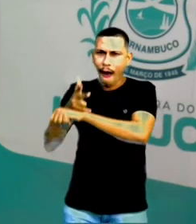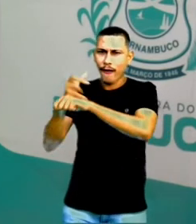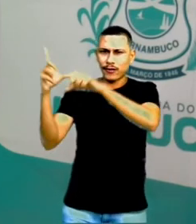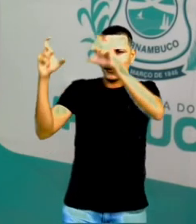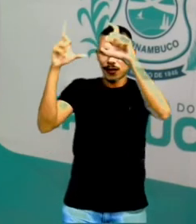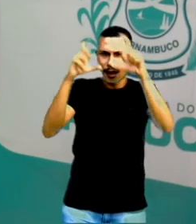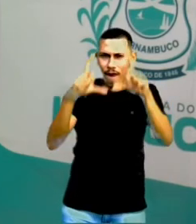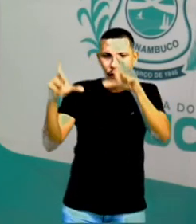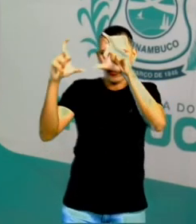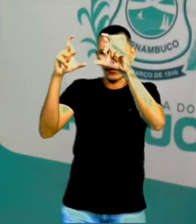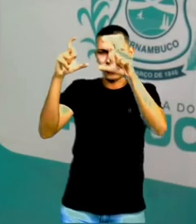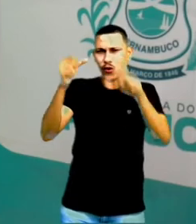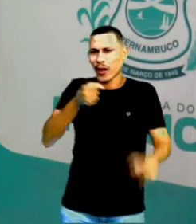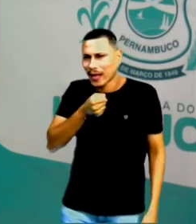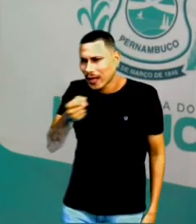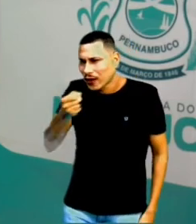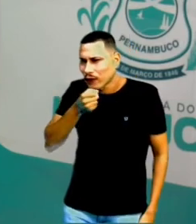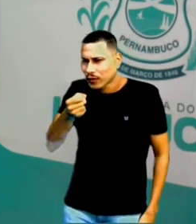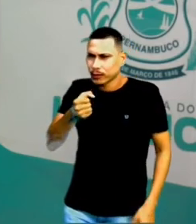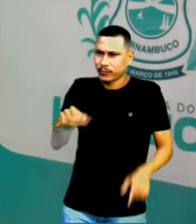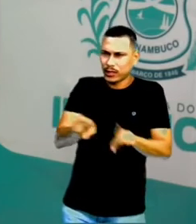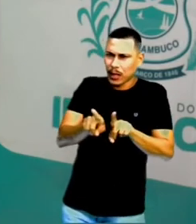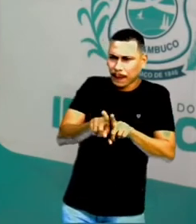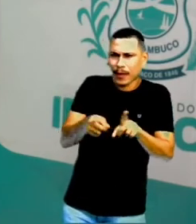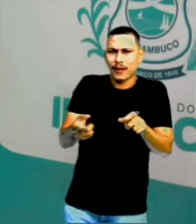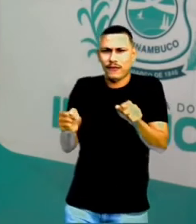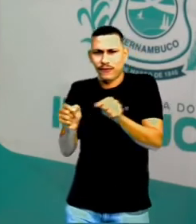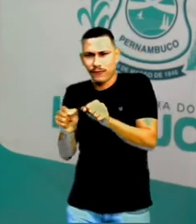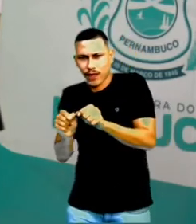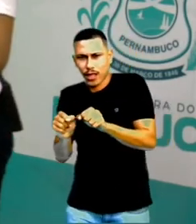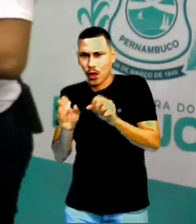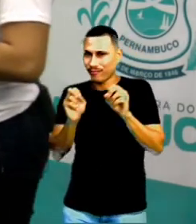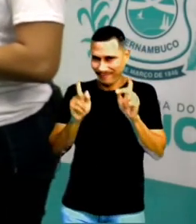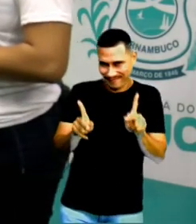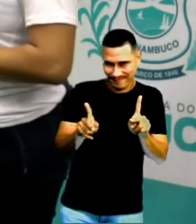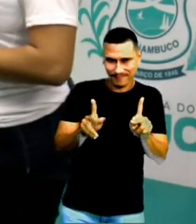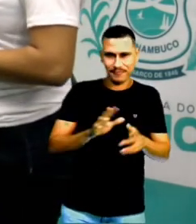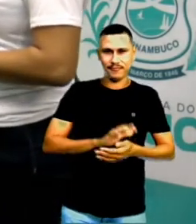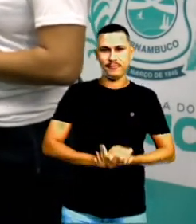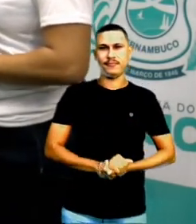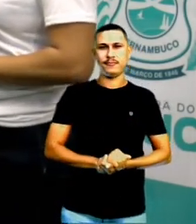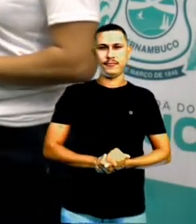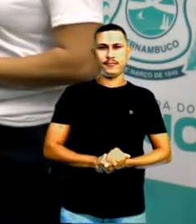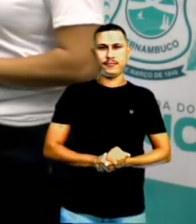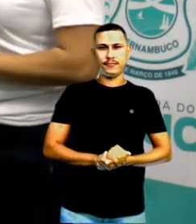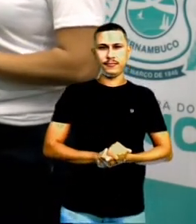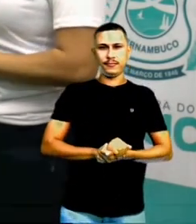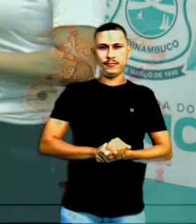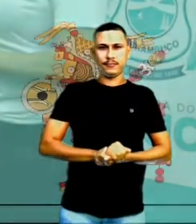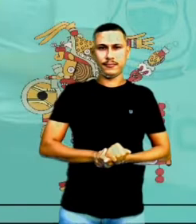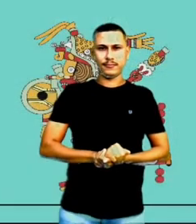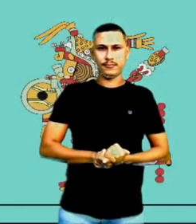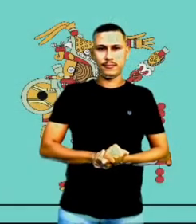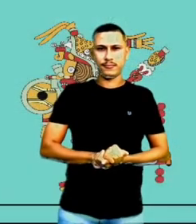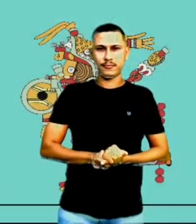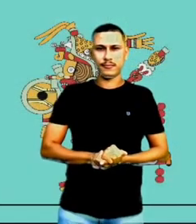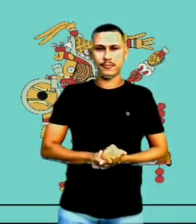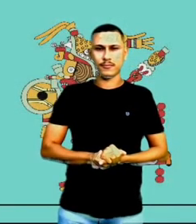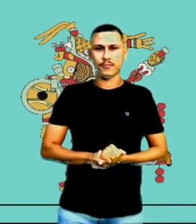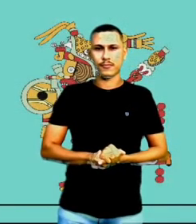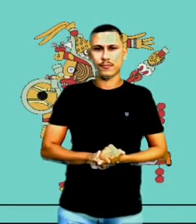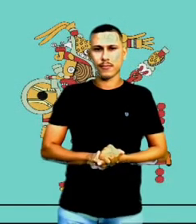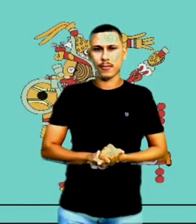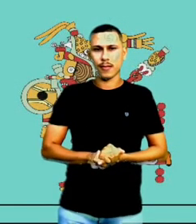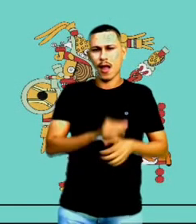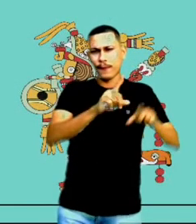das entrevistas que eram feitas, certo, meus amores? Nesse tipo de fonte